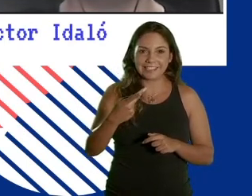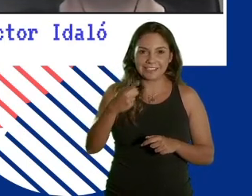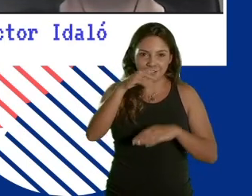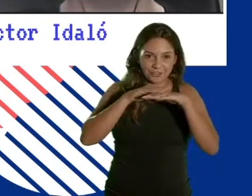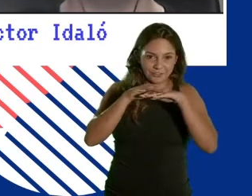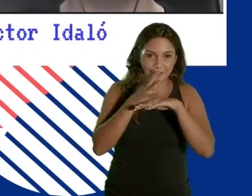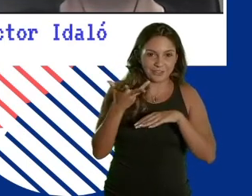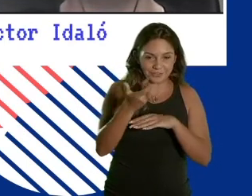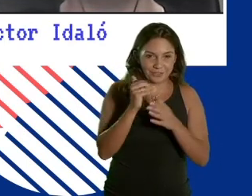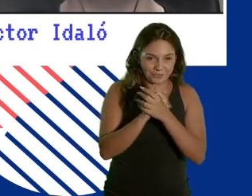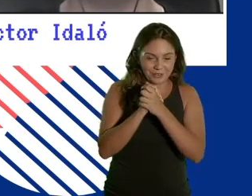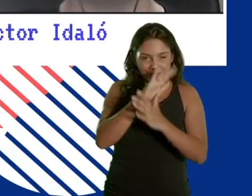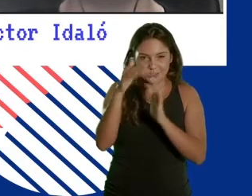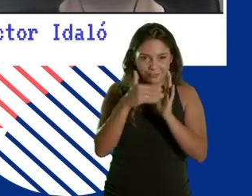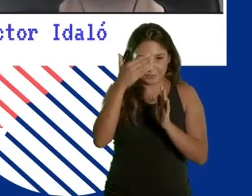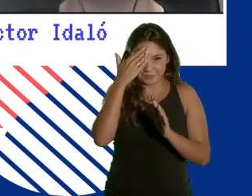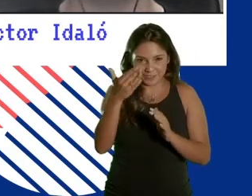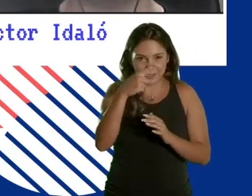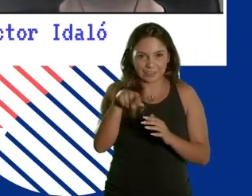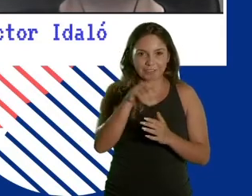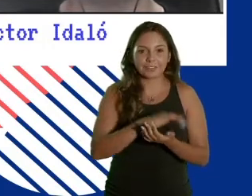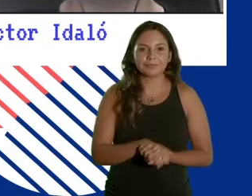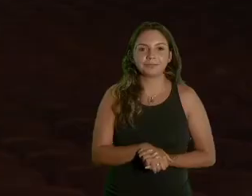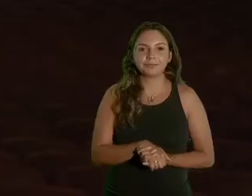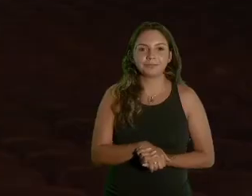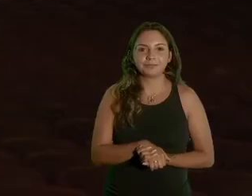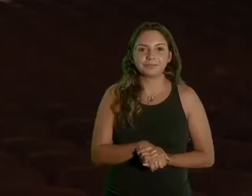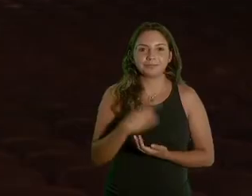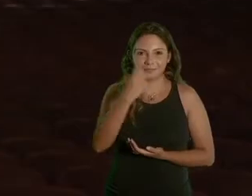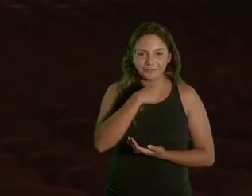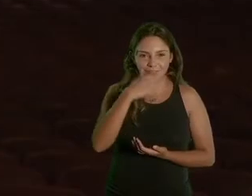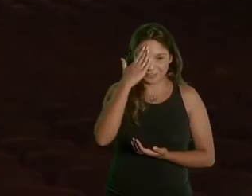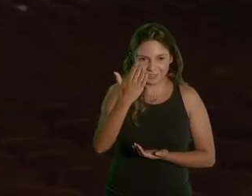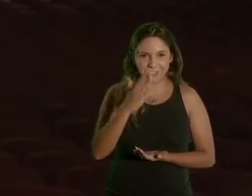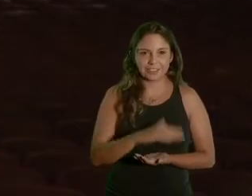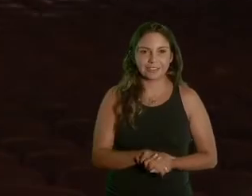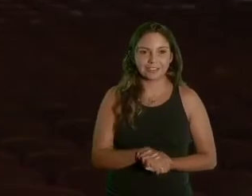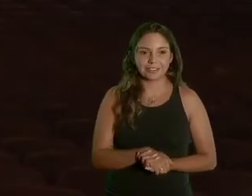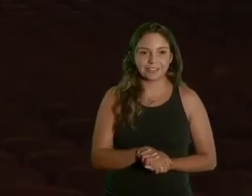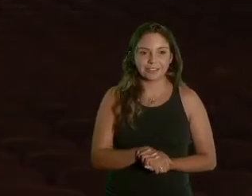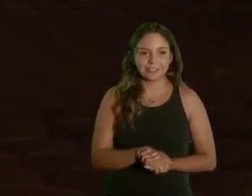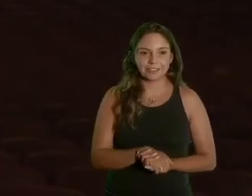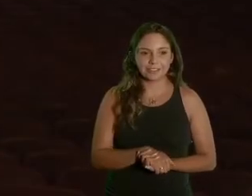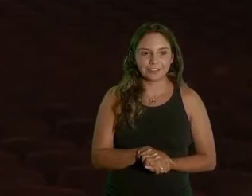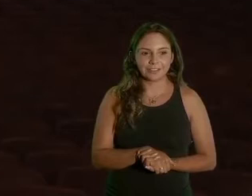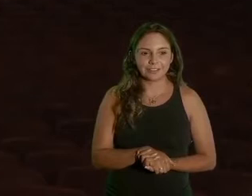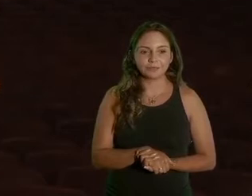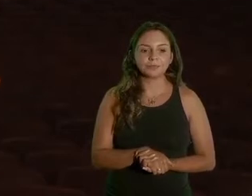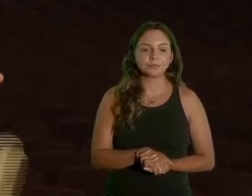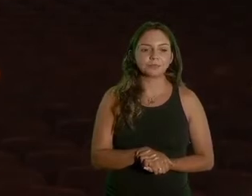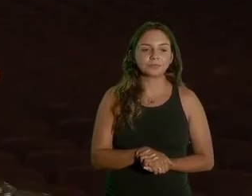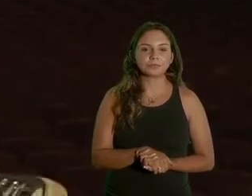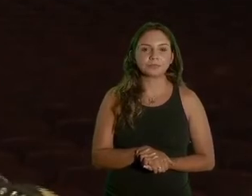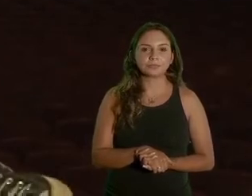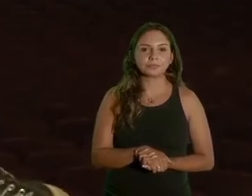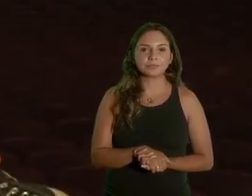conversa está incrível, parabéns a todos, obrigado, Rafael Nolli. Jonathan, nós que te agradecemos. Vamos continuar, olha só, pessoal